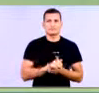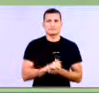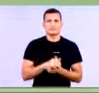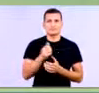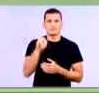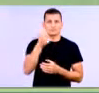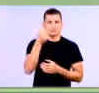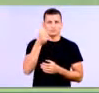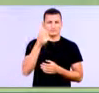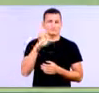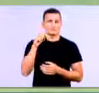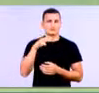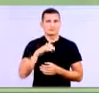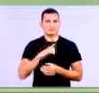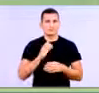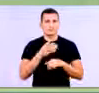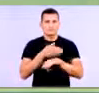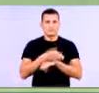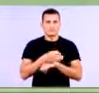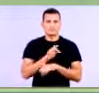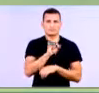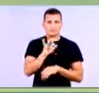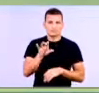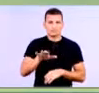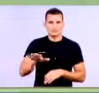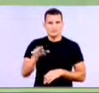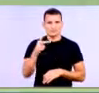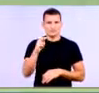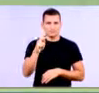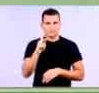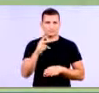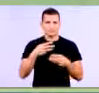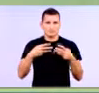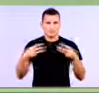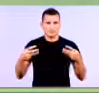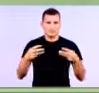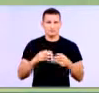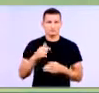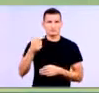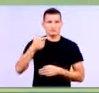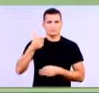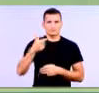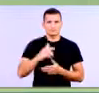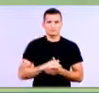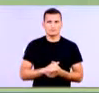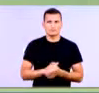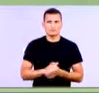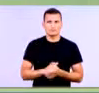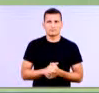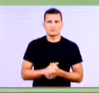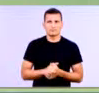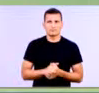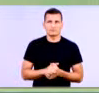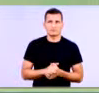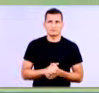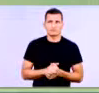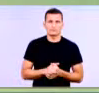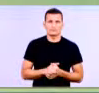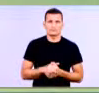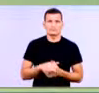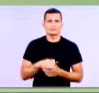terá acesso a cada área da sua rede. Segundo, determinar o que